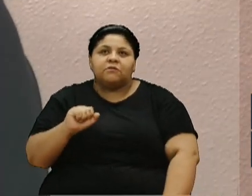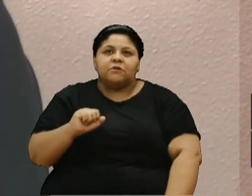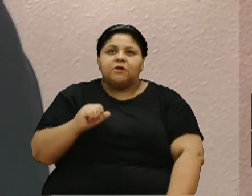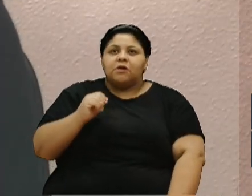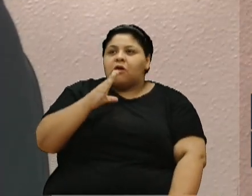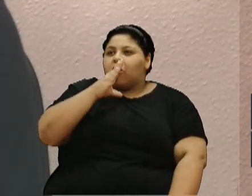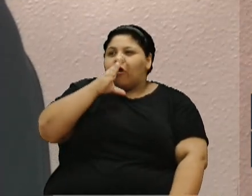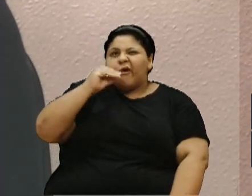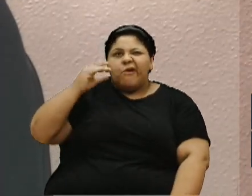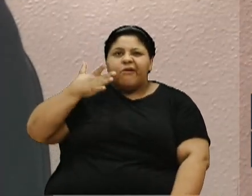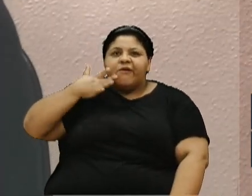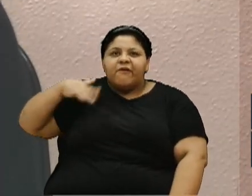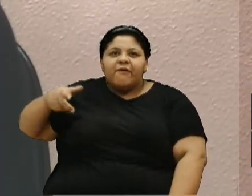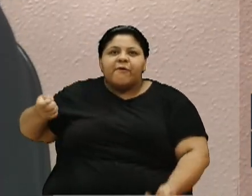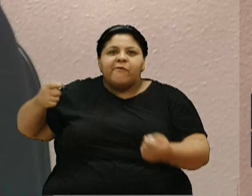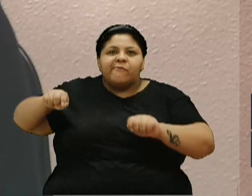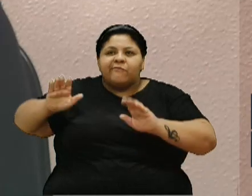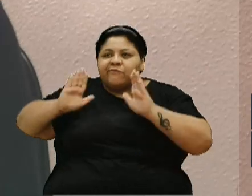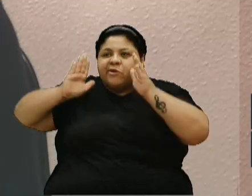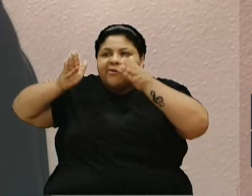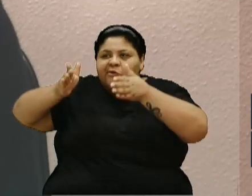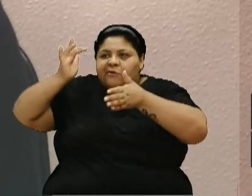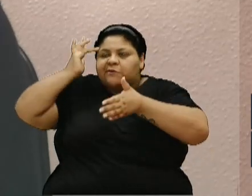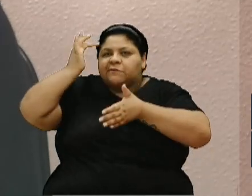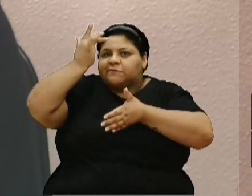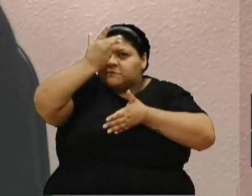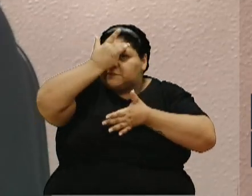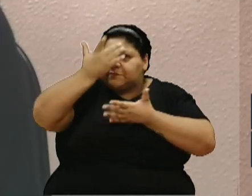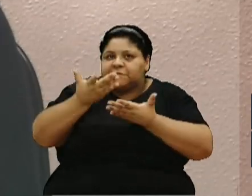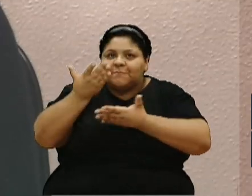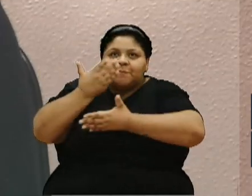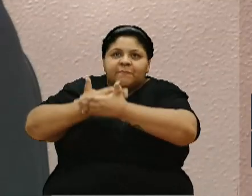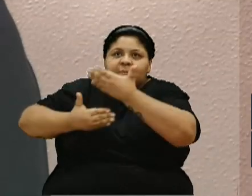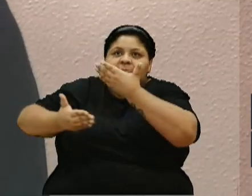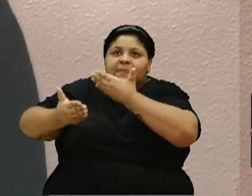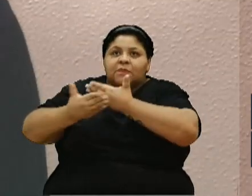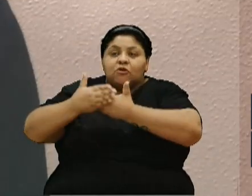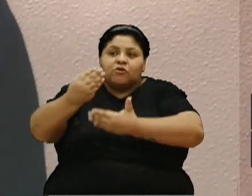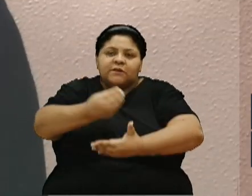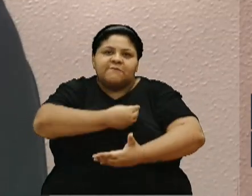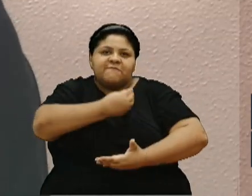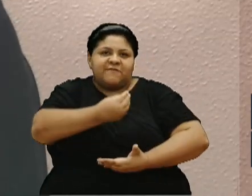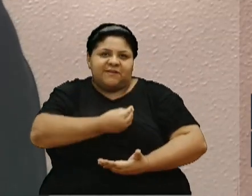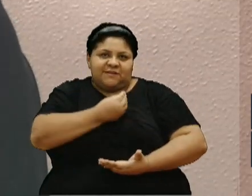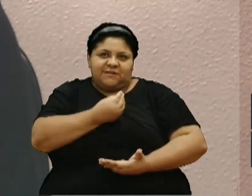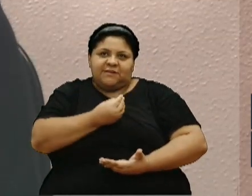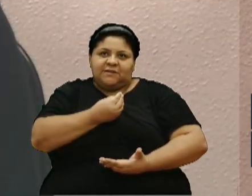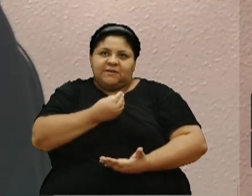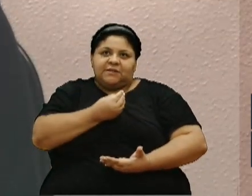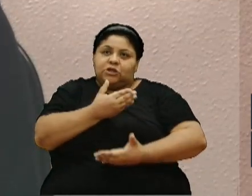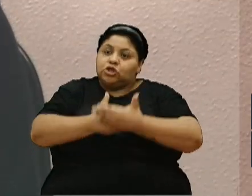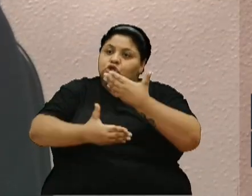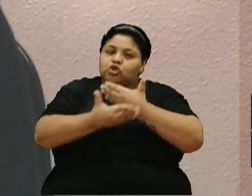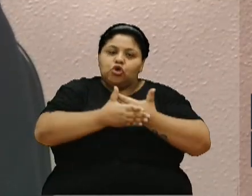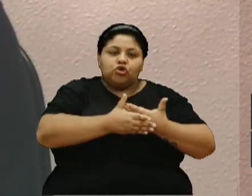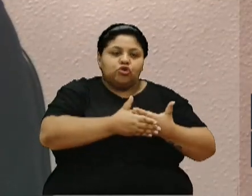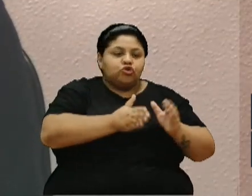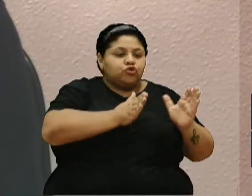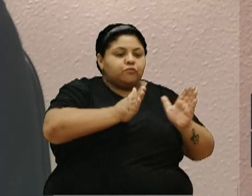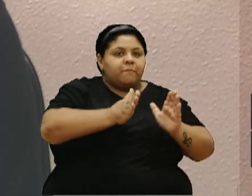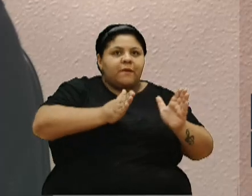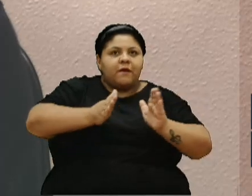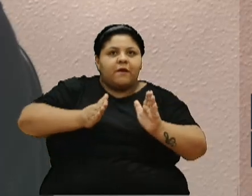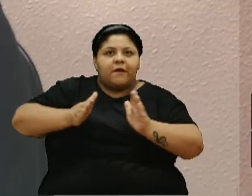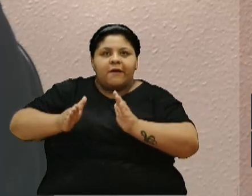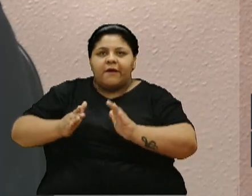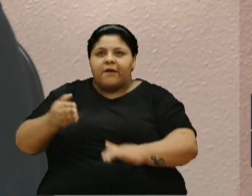infanto-juvenil, porque a gente precisa olhar para a doença mental em toda a linha da vida, em todas as suas fases.